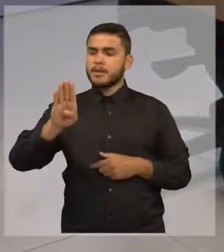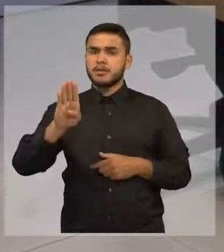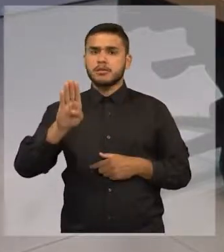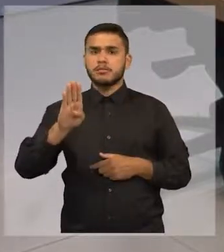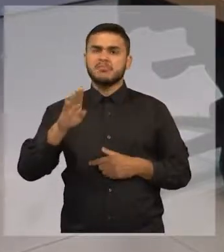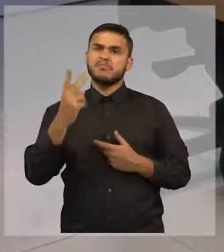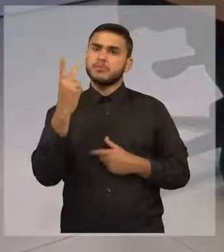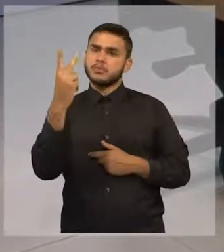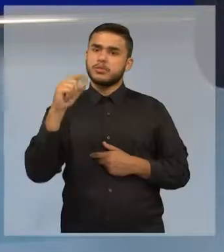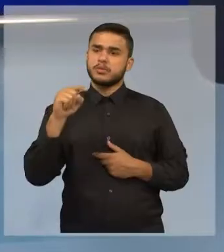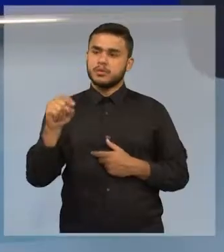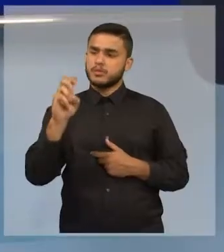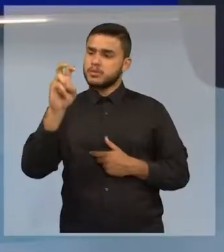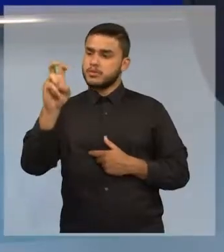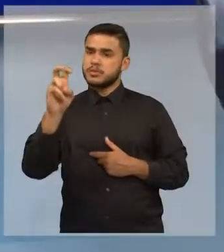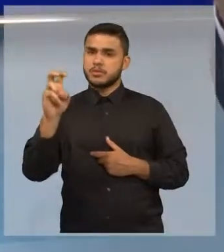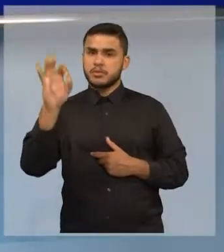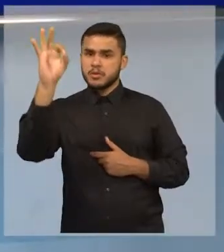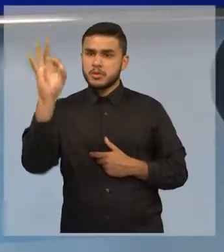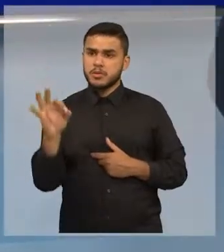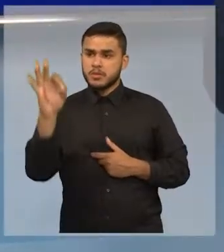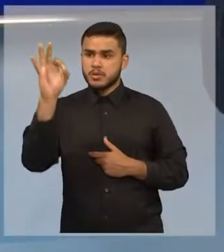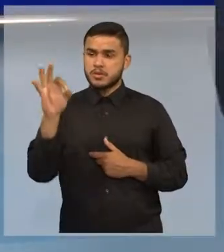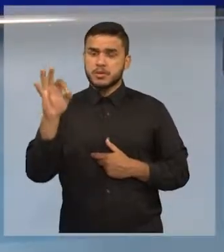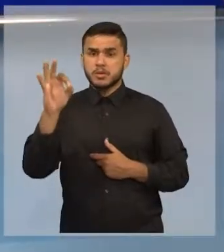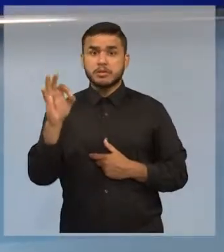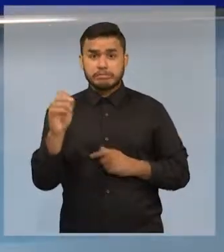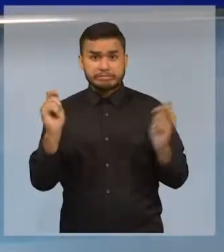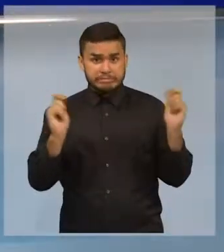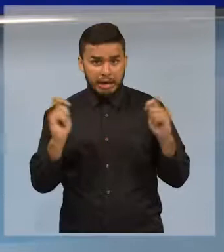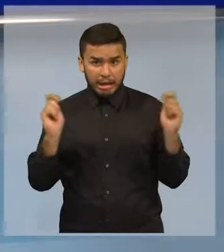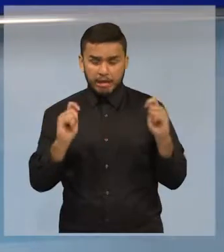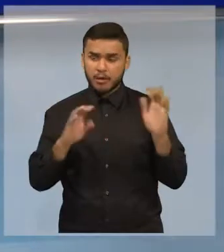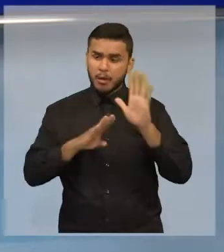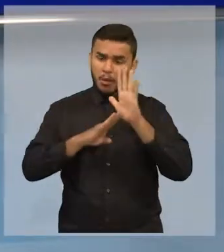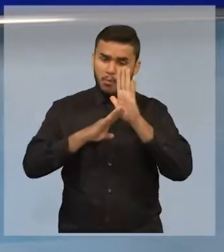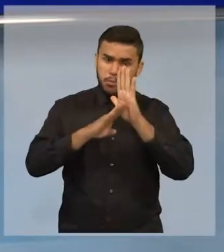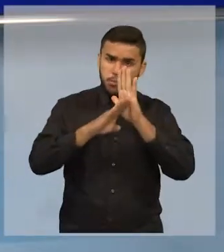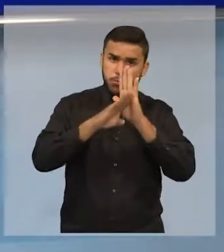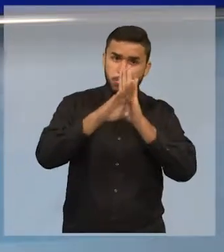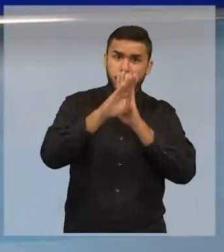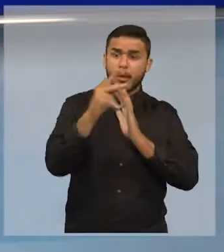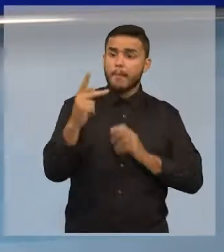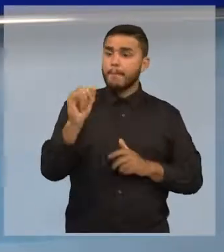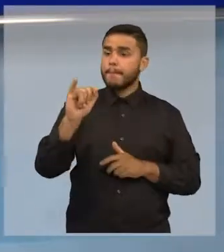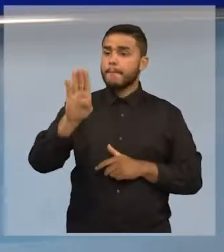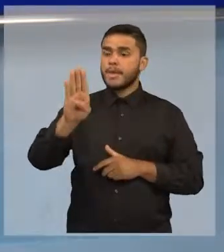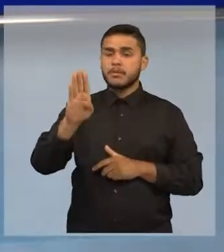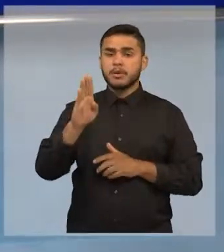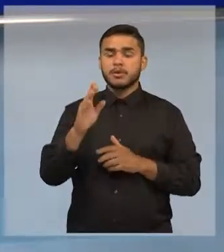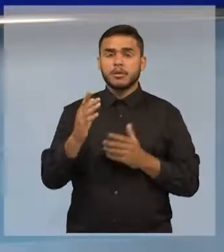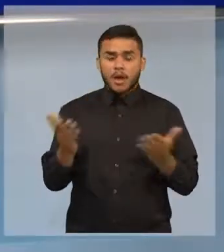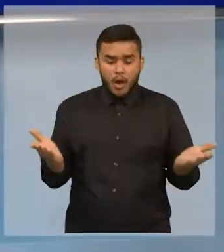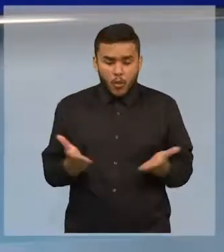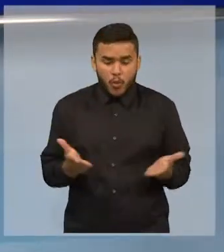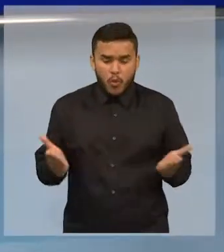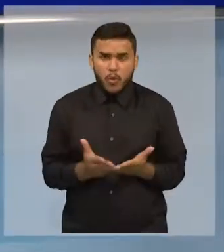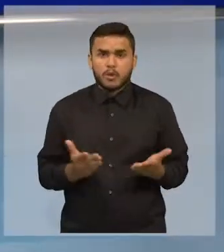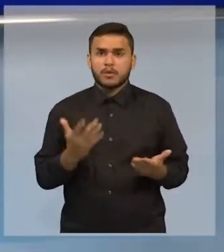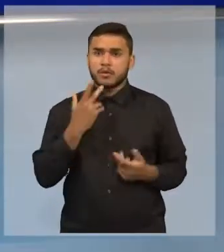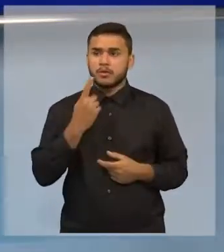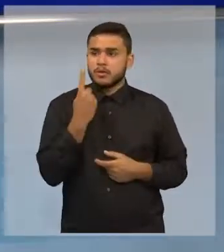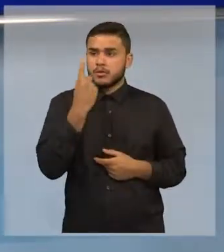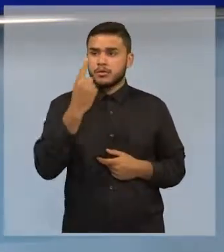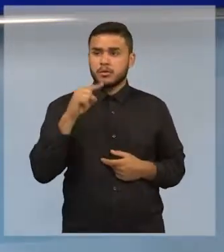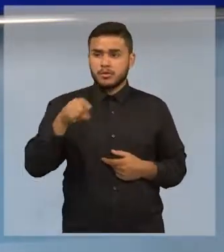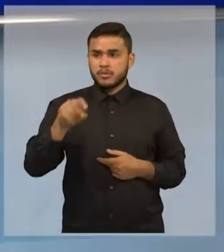de 2,5 percentuais, ou seja, 2,5%, e na atual gestão esse crescimento já foi reduzido